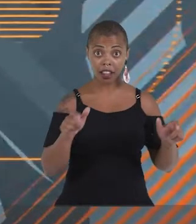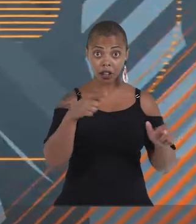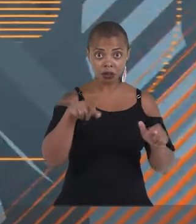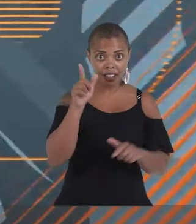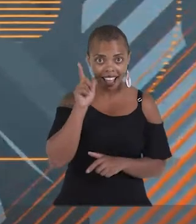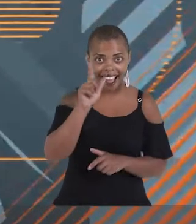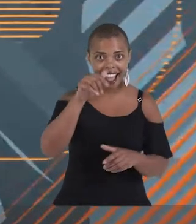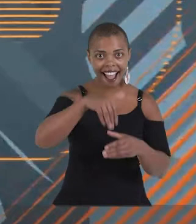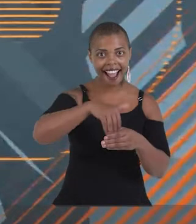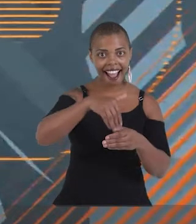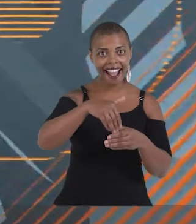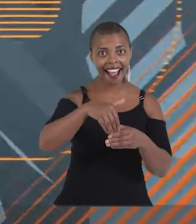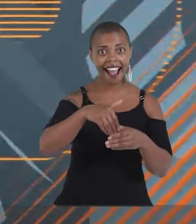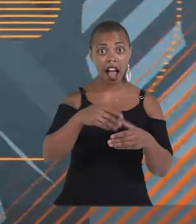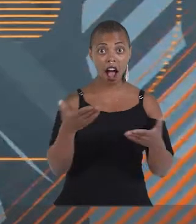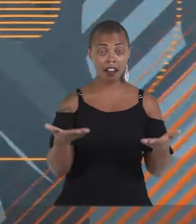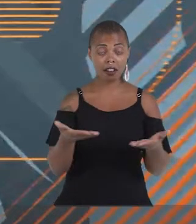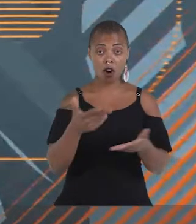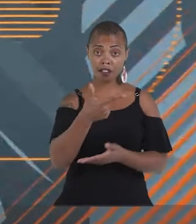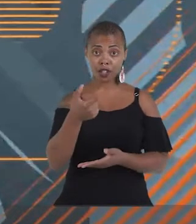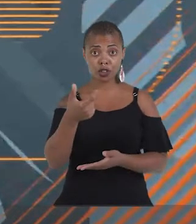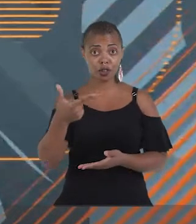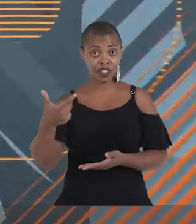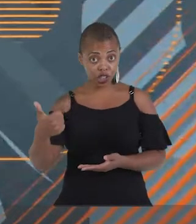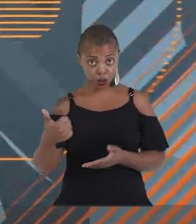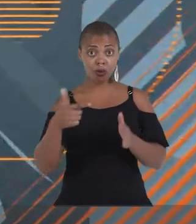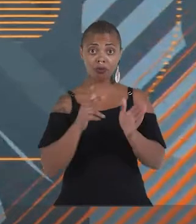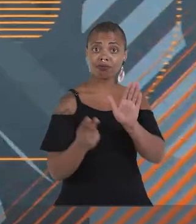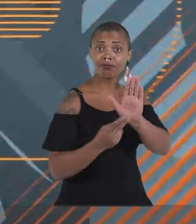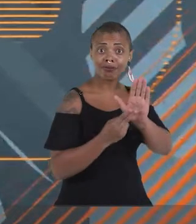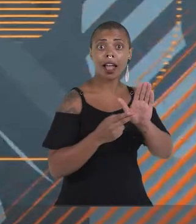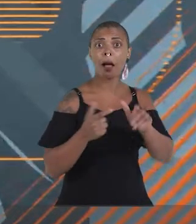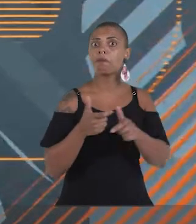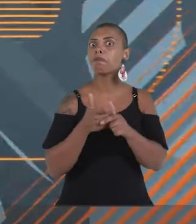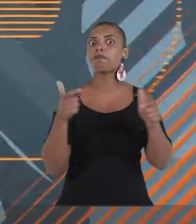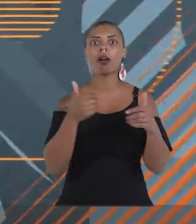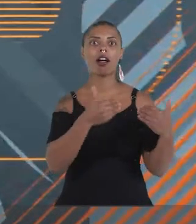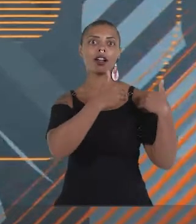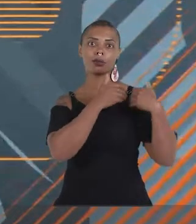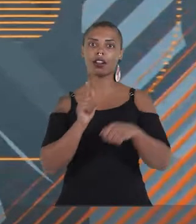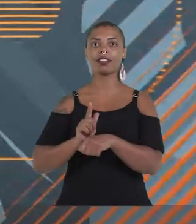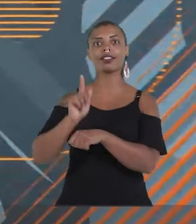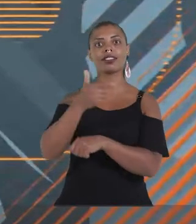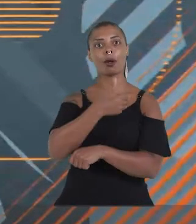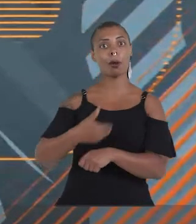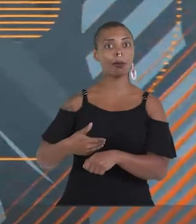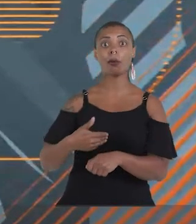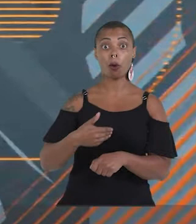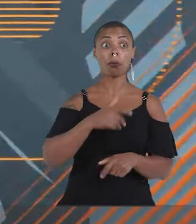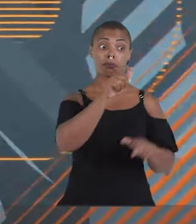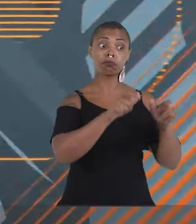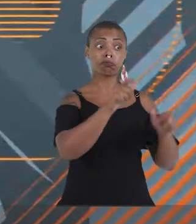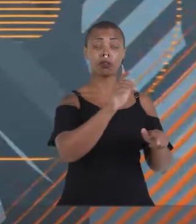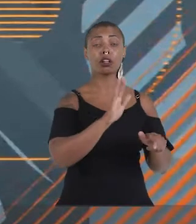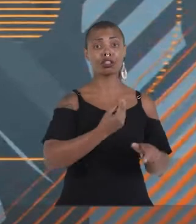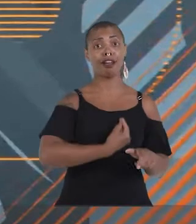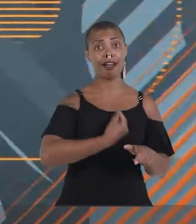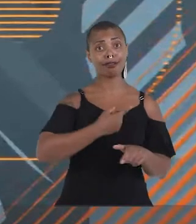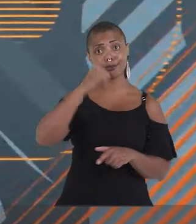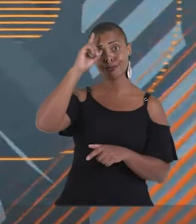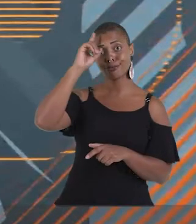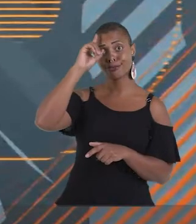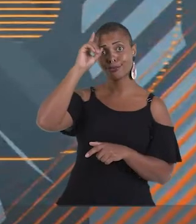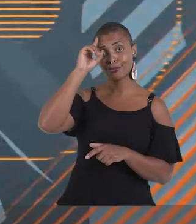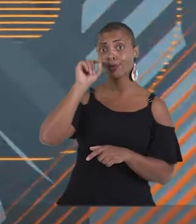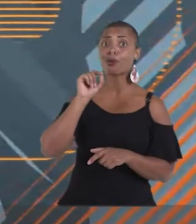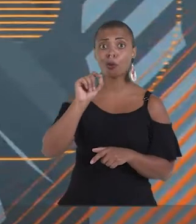Prefeitos e prefeitas, vocês foram eleitos e vão assumir em 2021 uma das maiores missões da gestão pública. Os reeleitos já estão vivendo isso no seu dia a